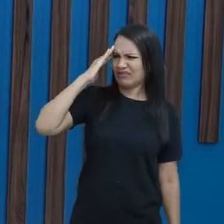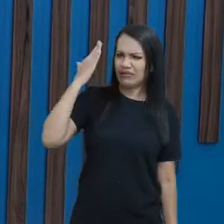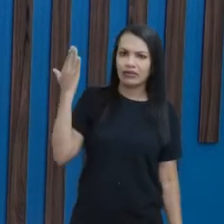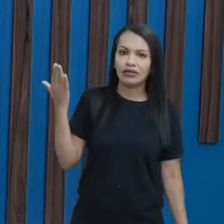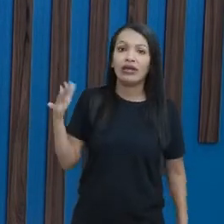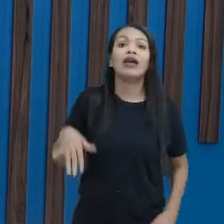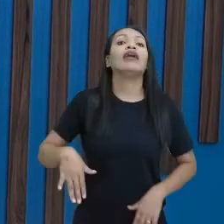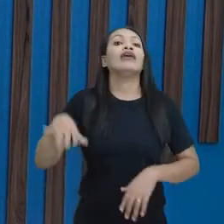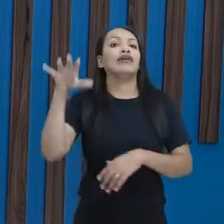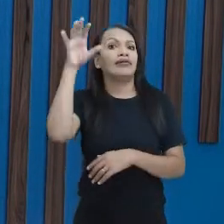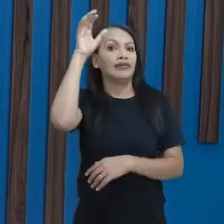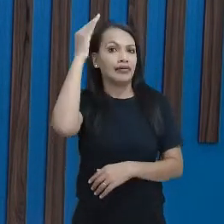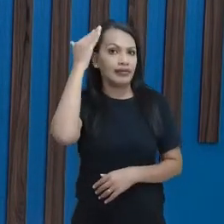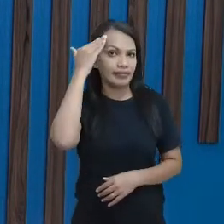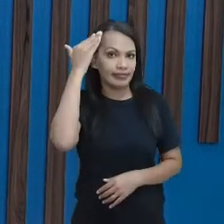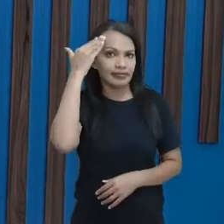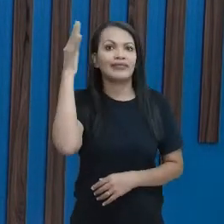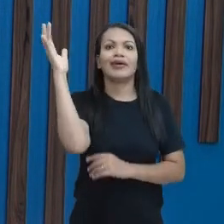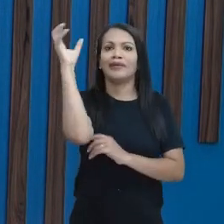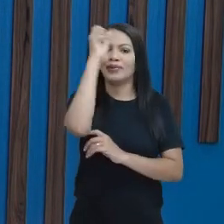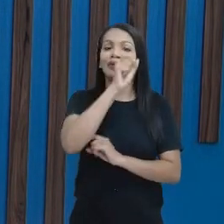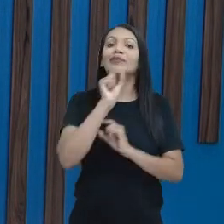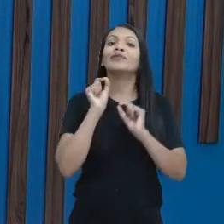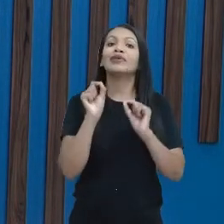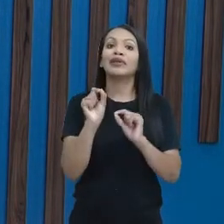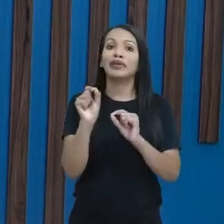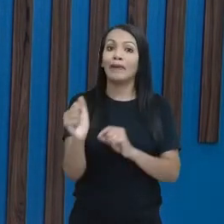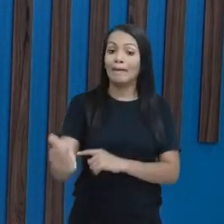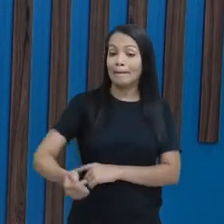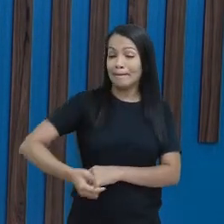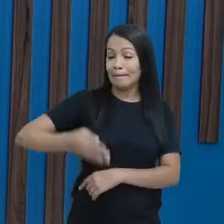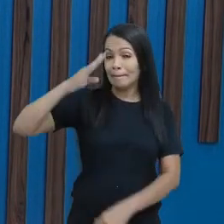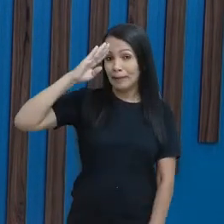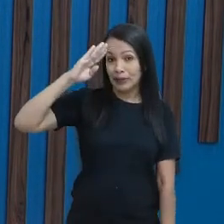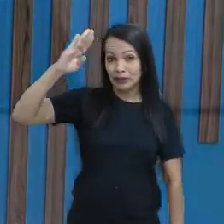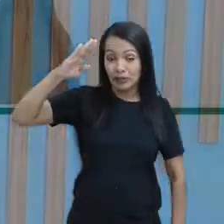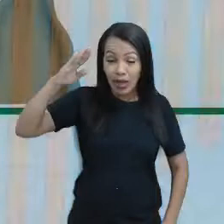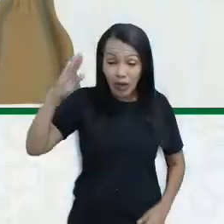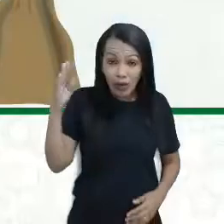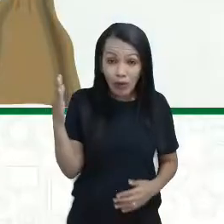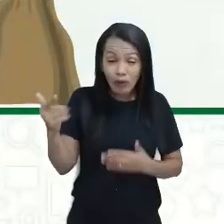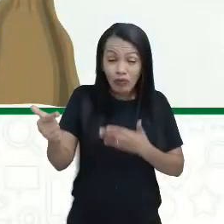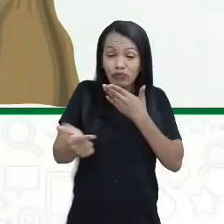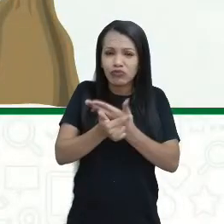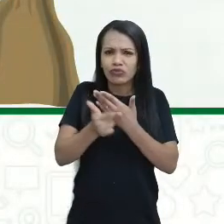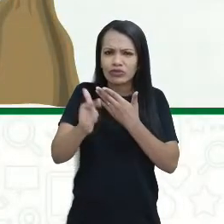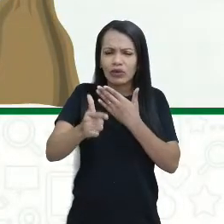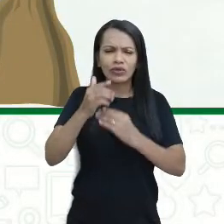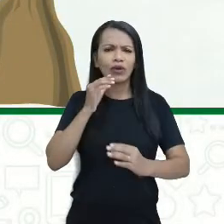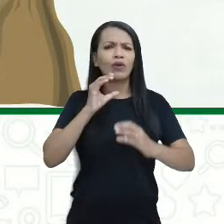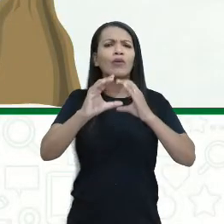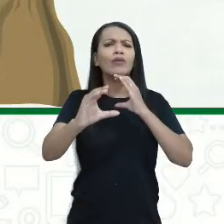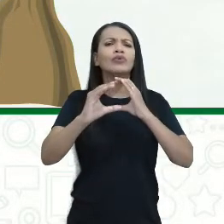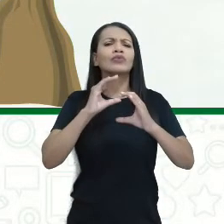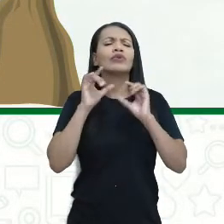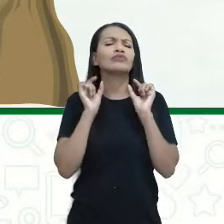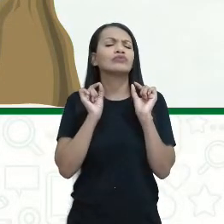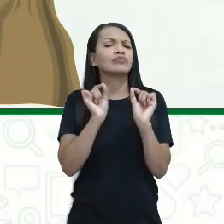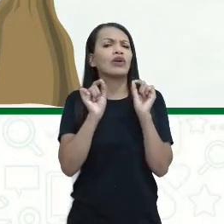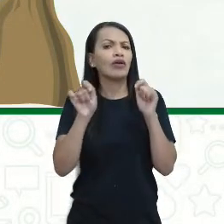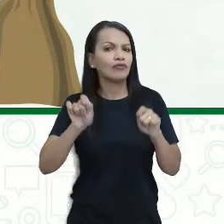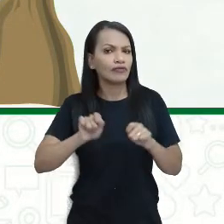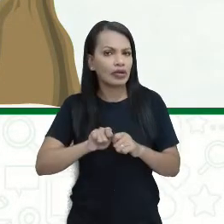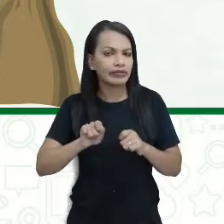aprendemos que a principal função da língua, da comunicação, é exatamente essa, se